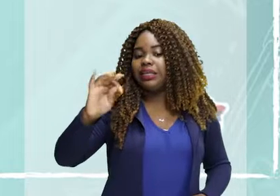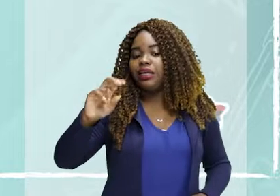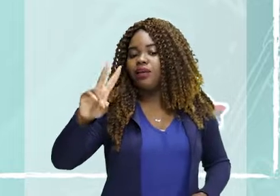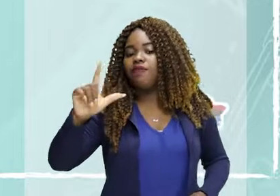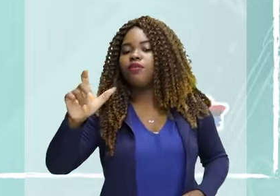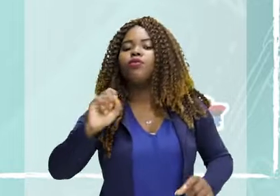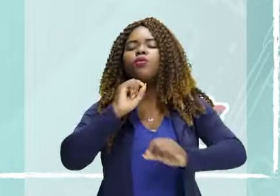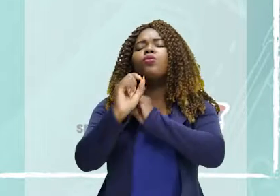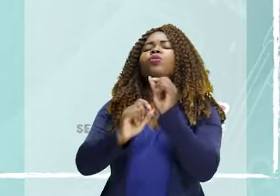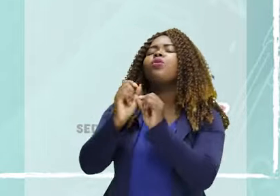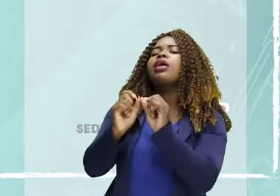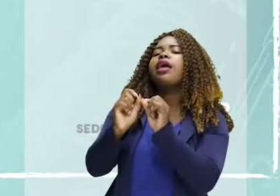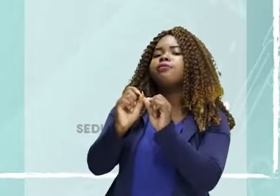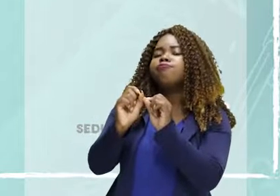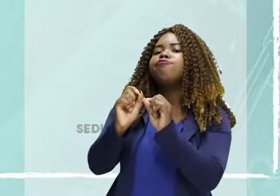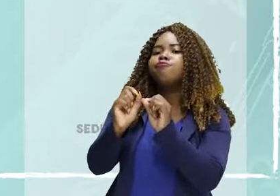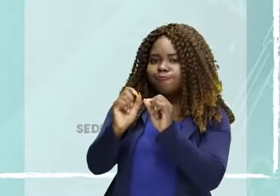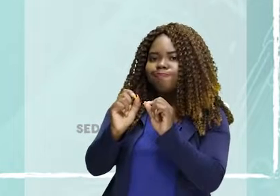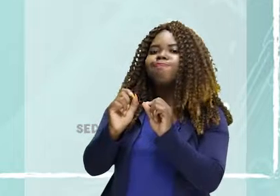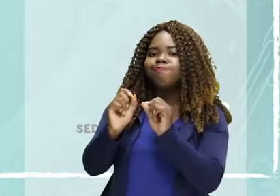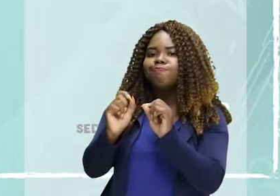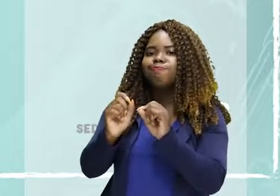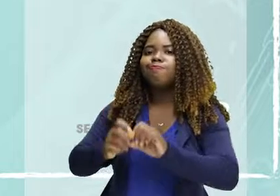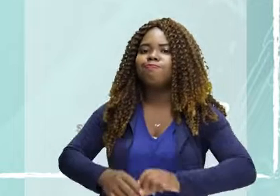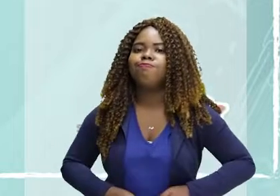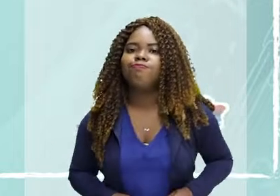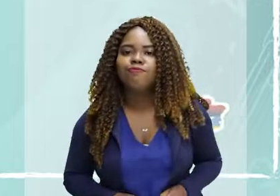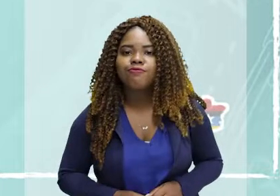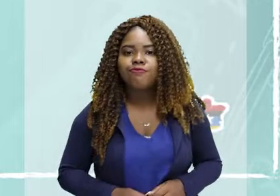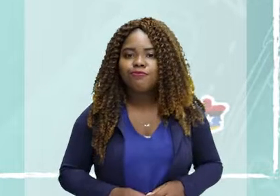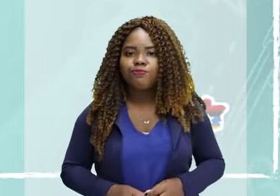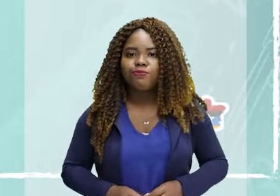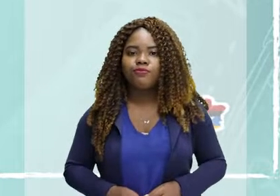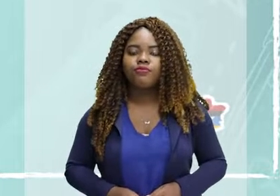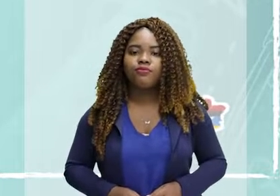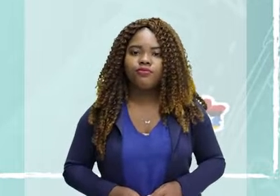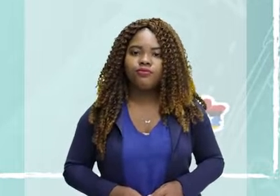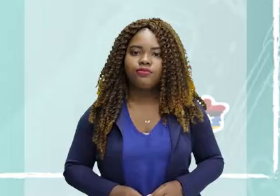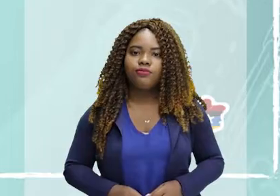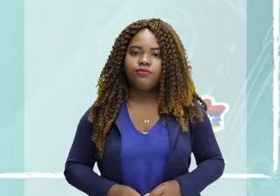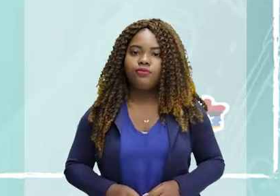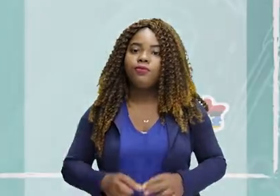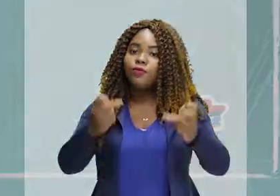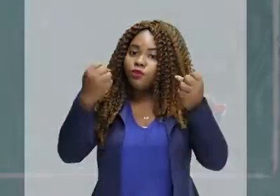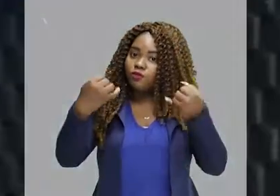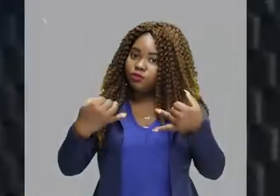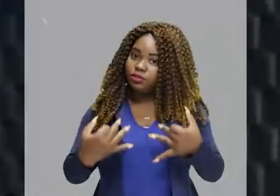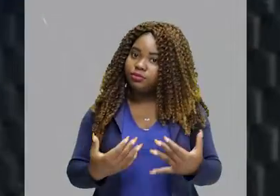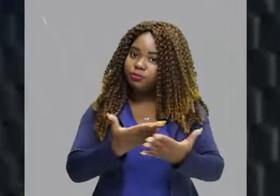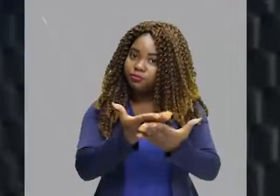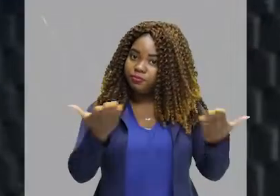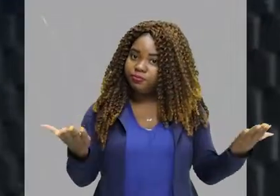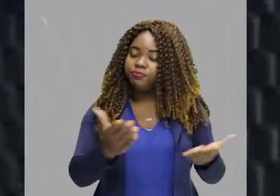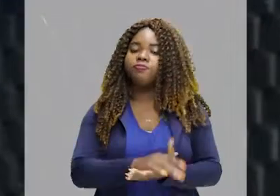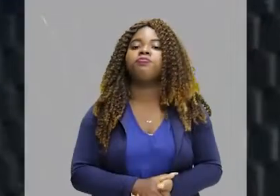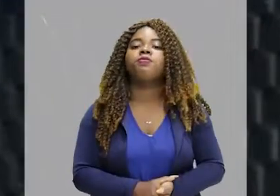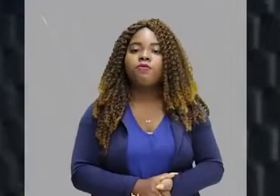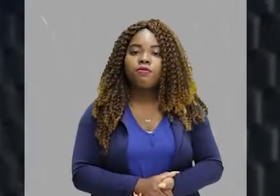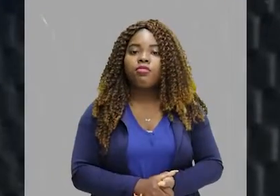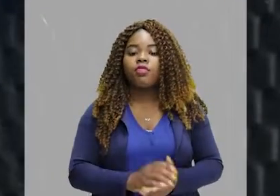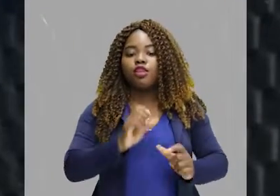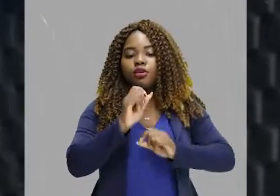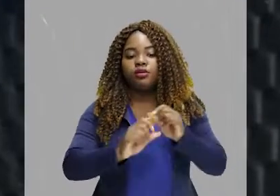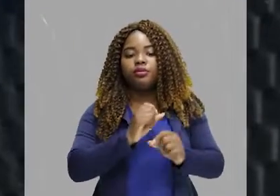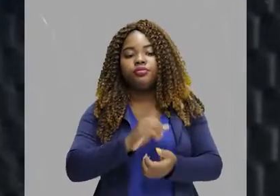de contas, o que é desenvolvimento sustentável? E eu vou usar uma resposta que é